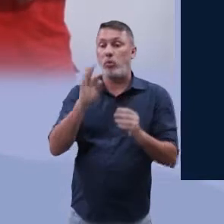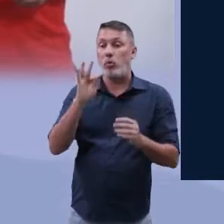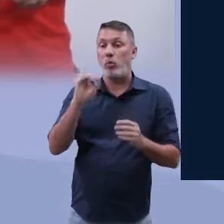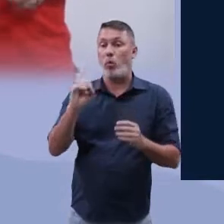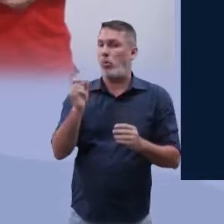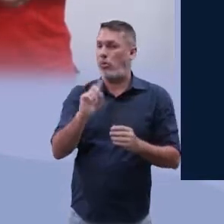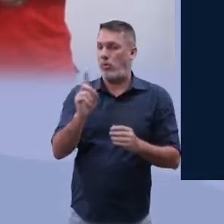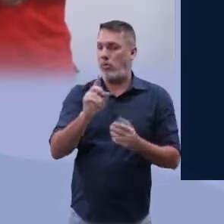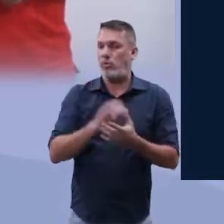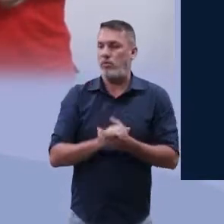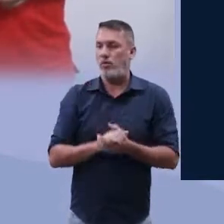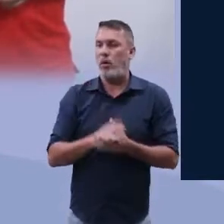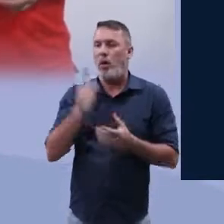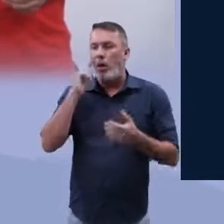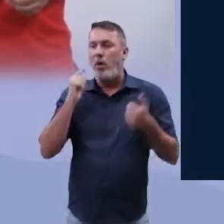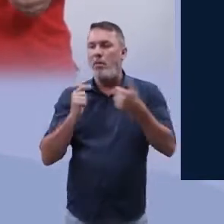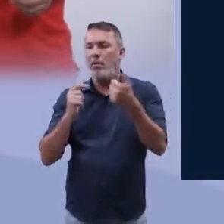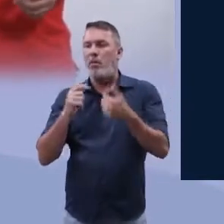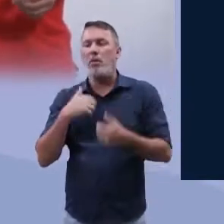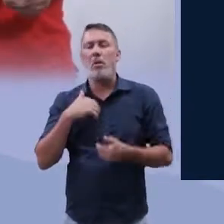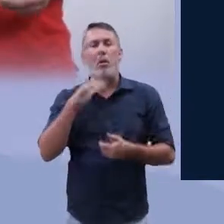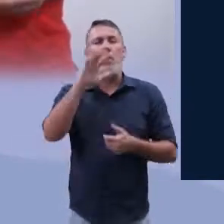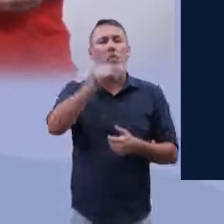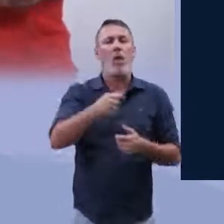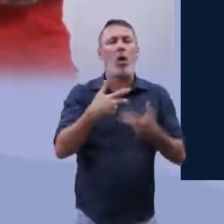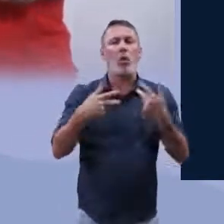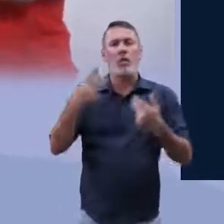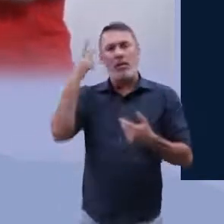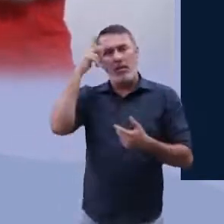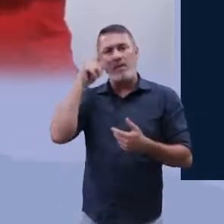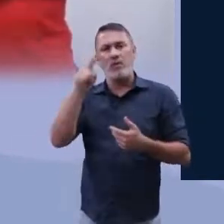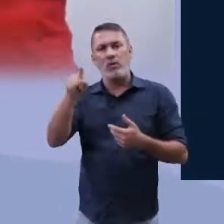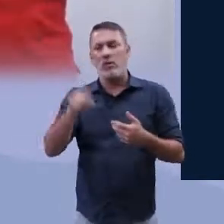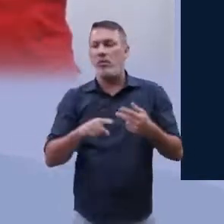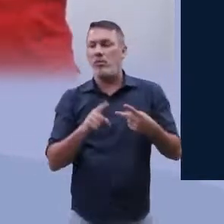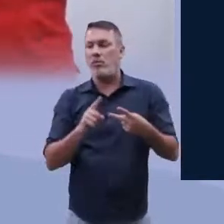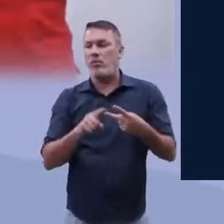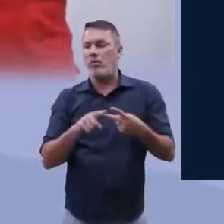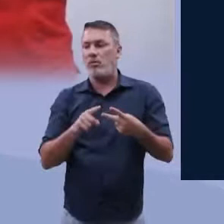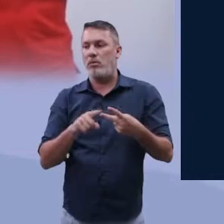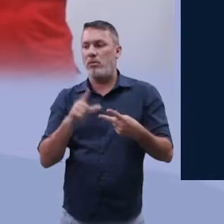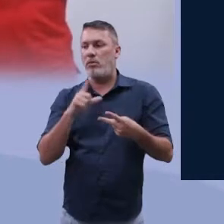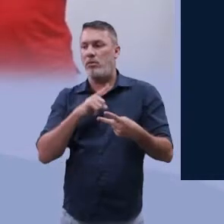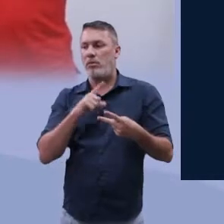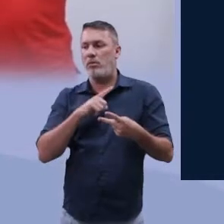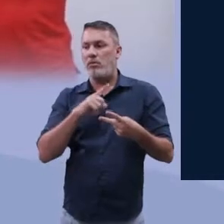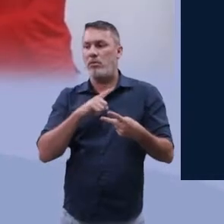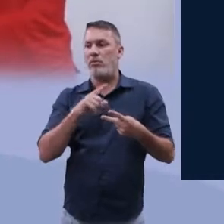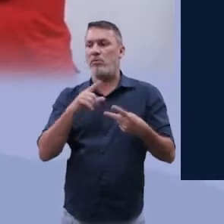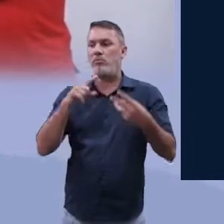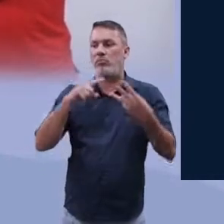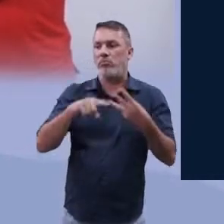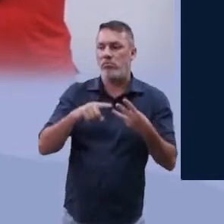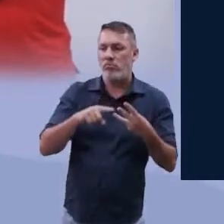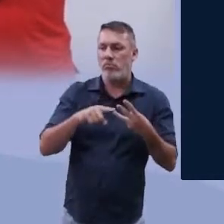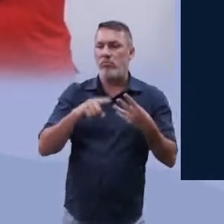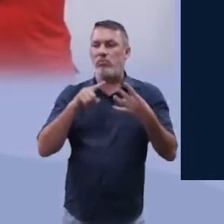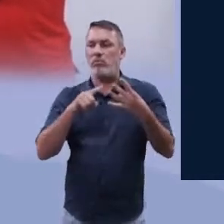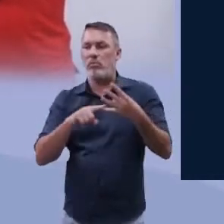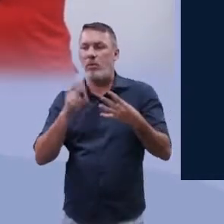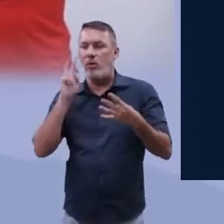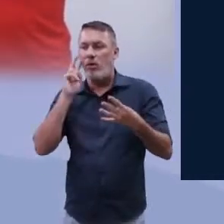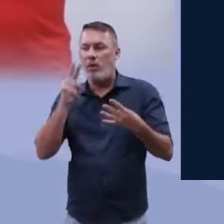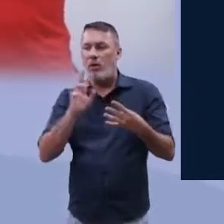will get something for you. Pegar alguma coisa para você. I will answer the door. She will have pizza for